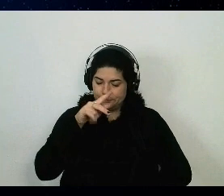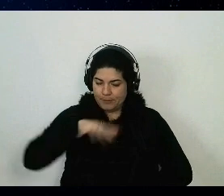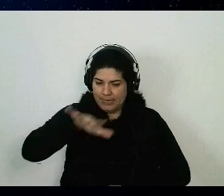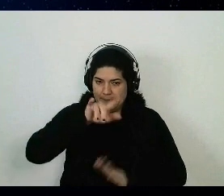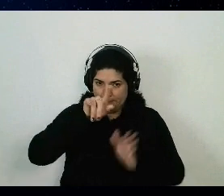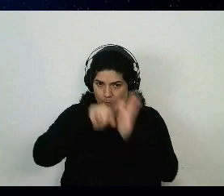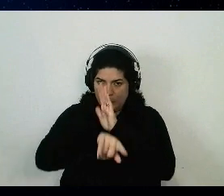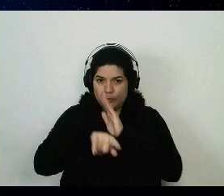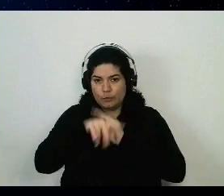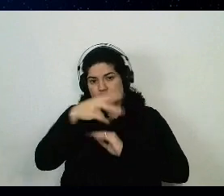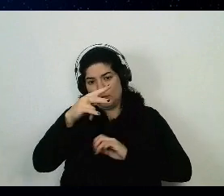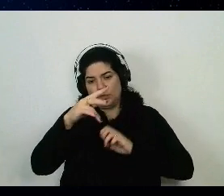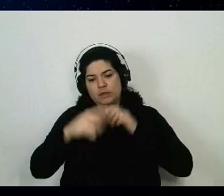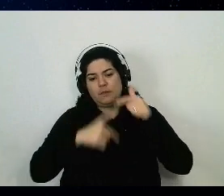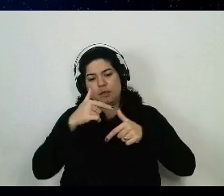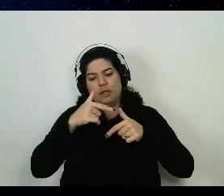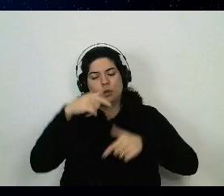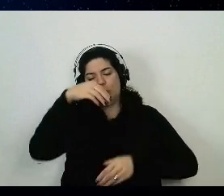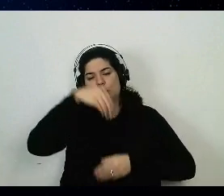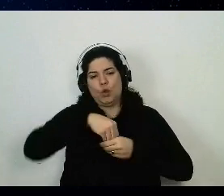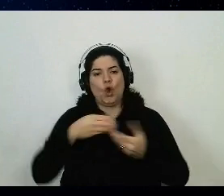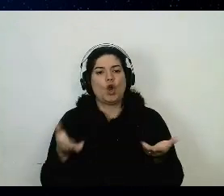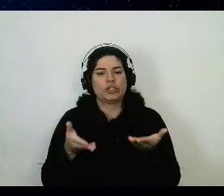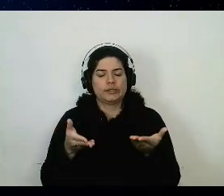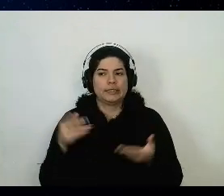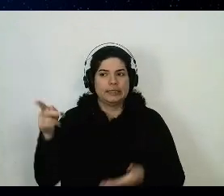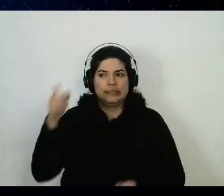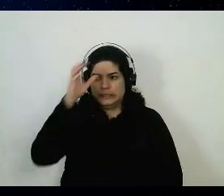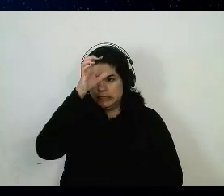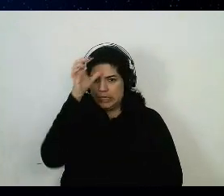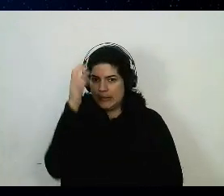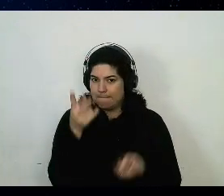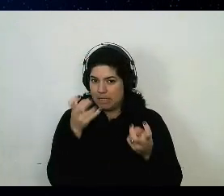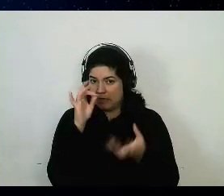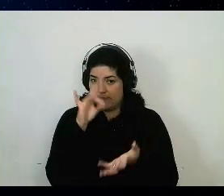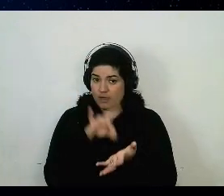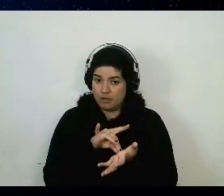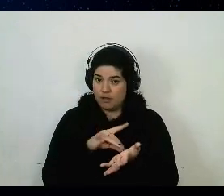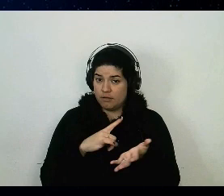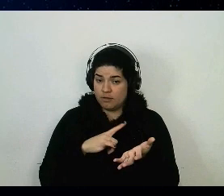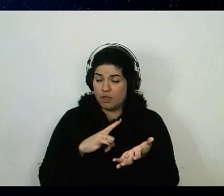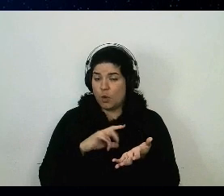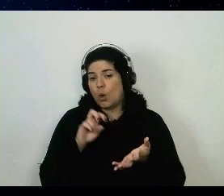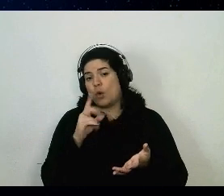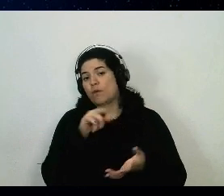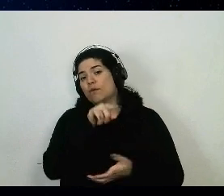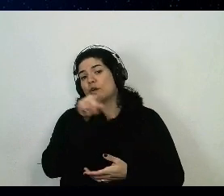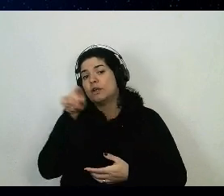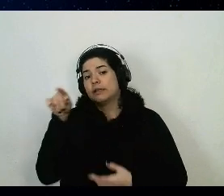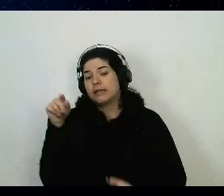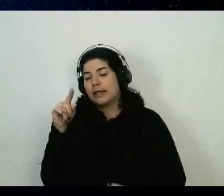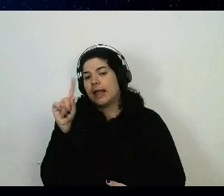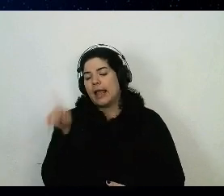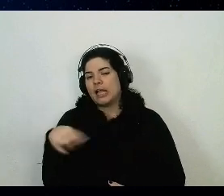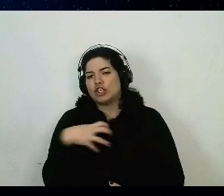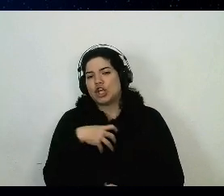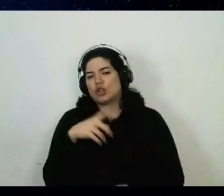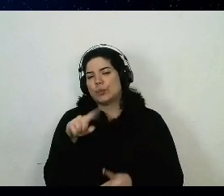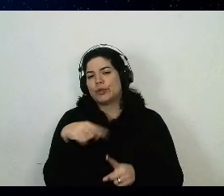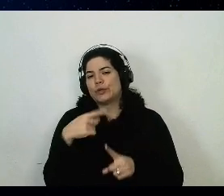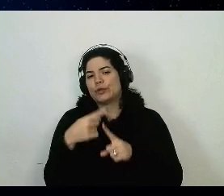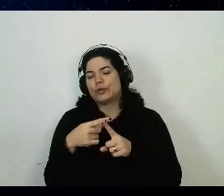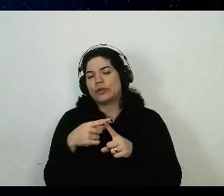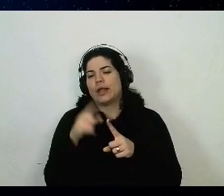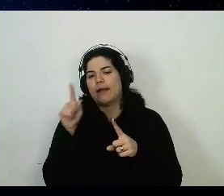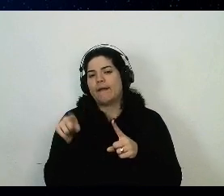vocês estão hoje, né? O cliente, ele está tendo a percepção da realidade ou vocês, de um modo positivo, estão deixando que